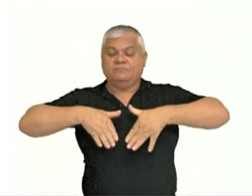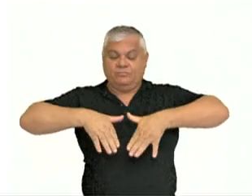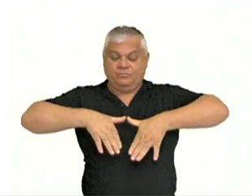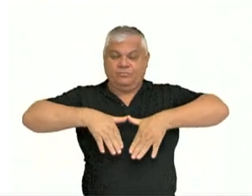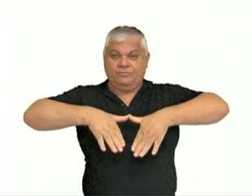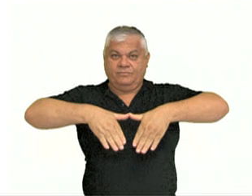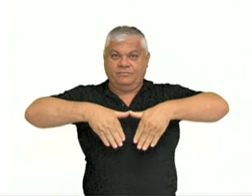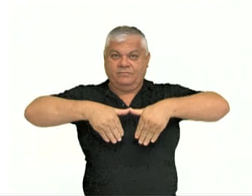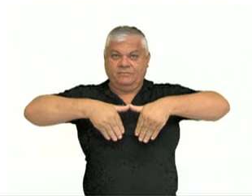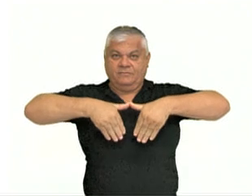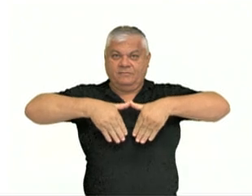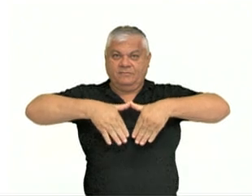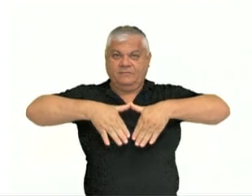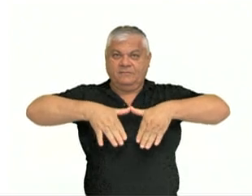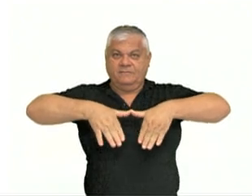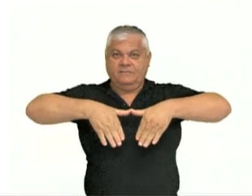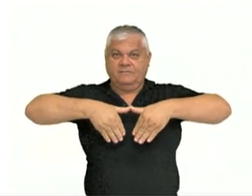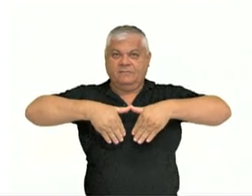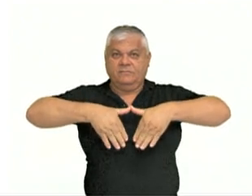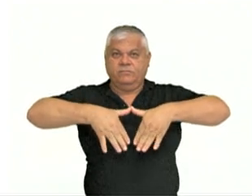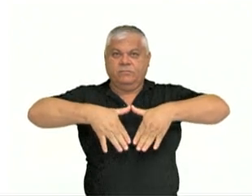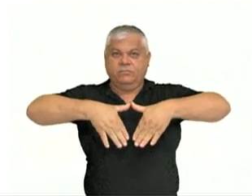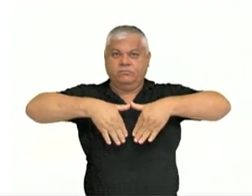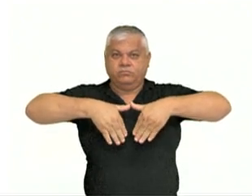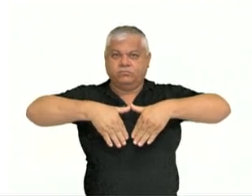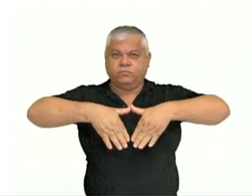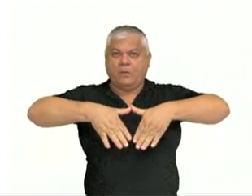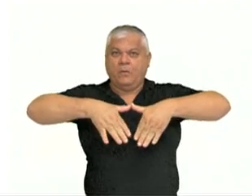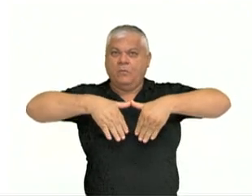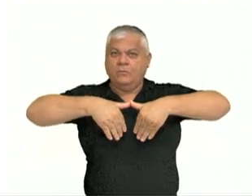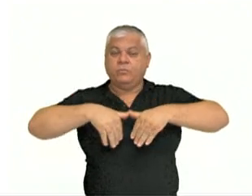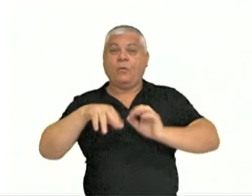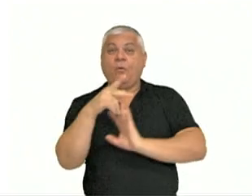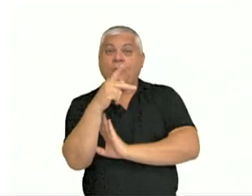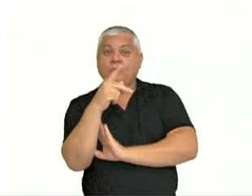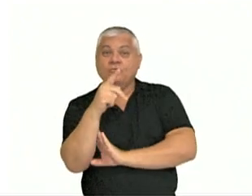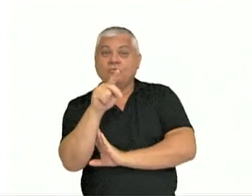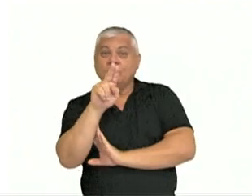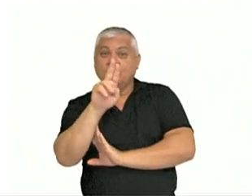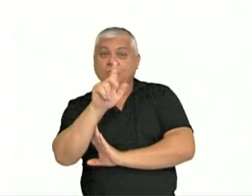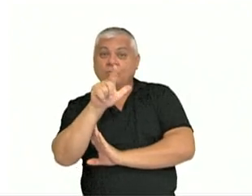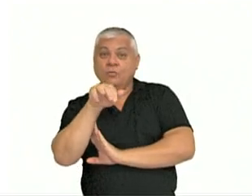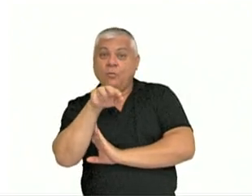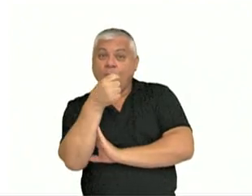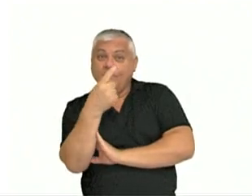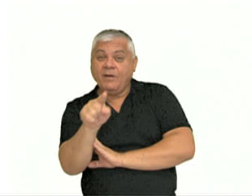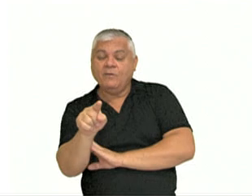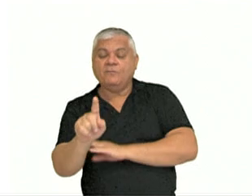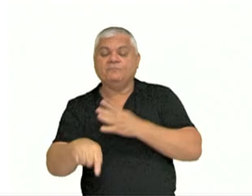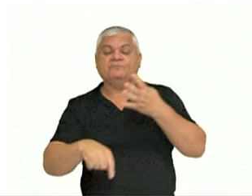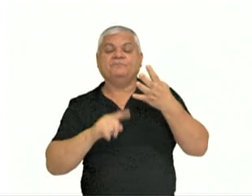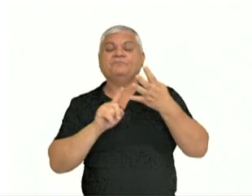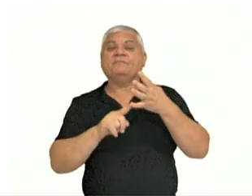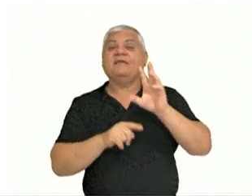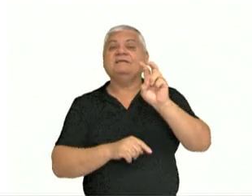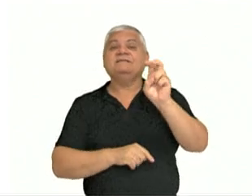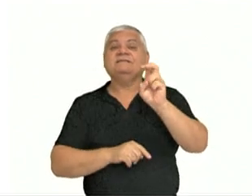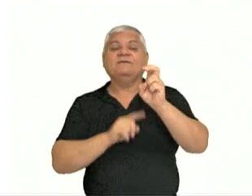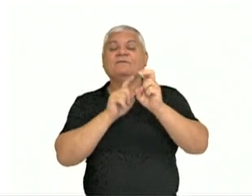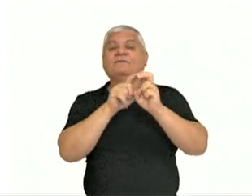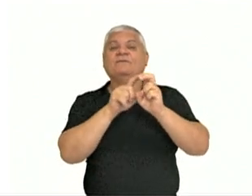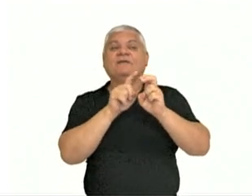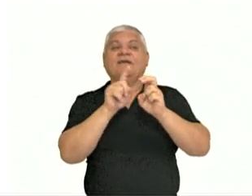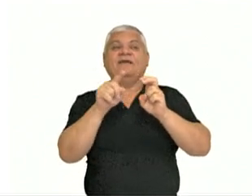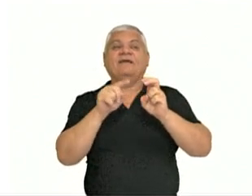pulmões, né? Os órgãos aí principais do sistema respiratório. E o número 5 estava indicando